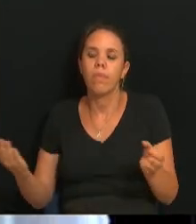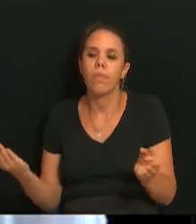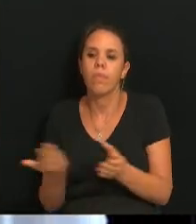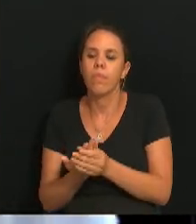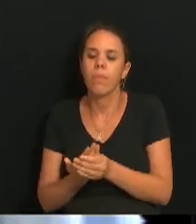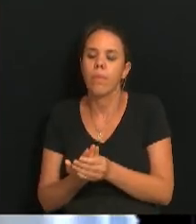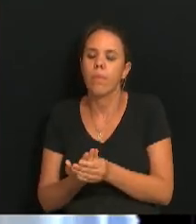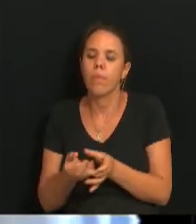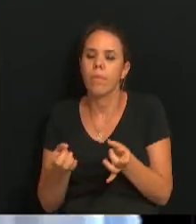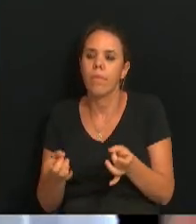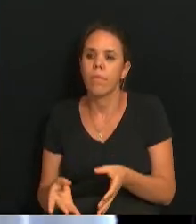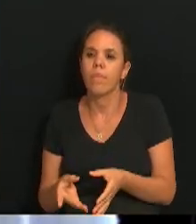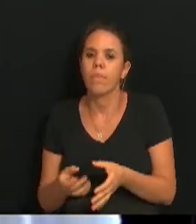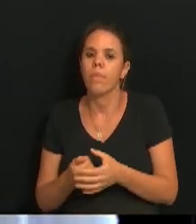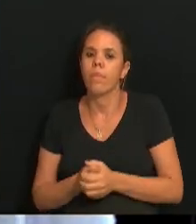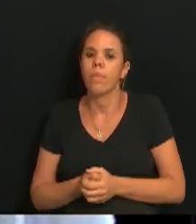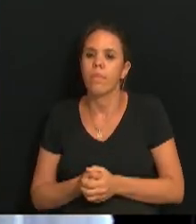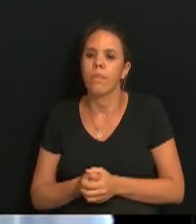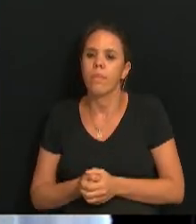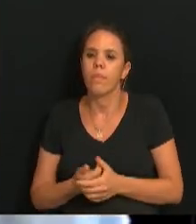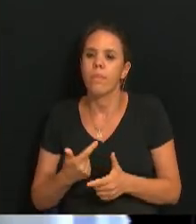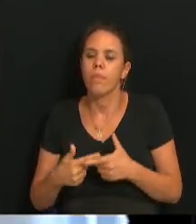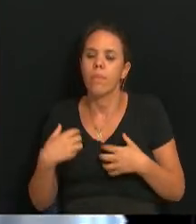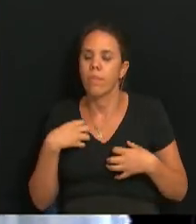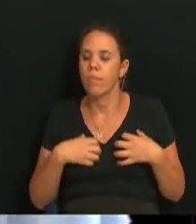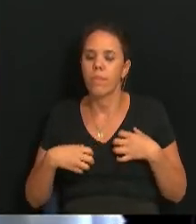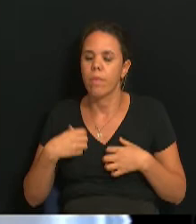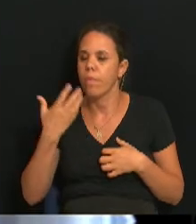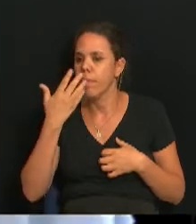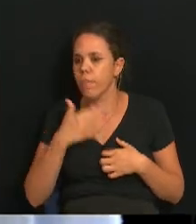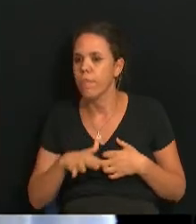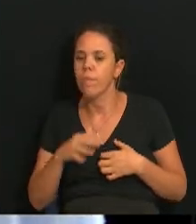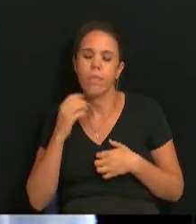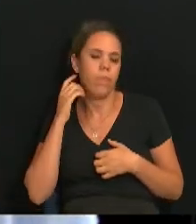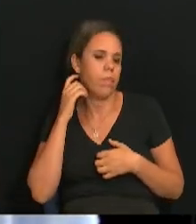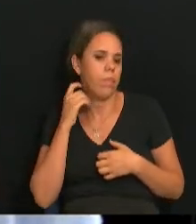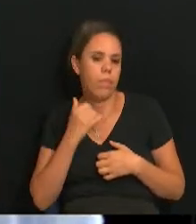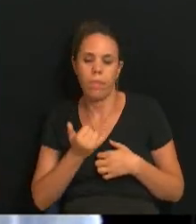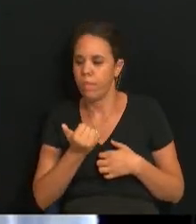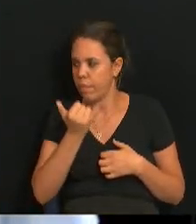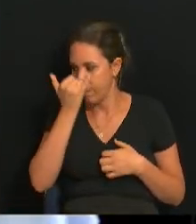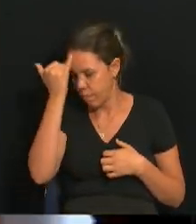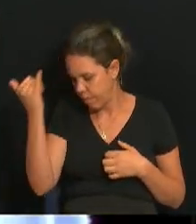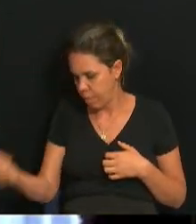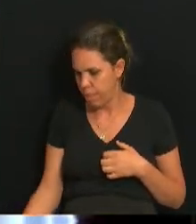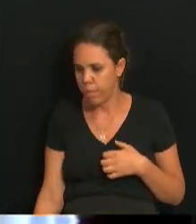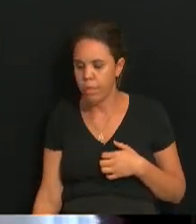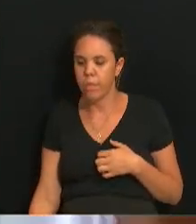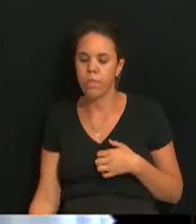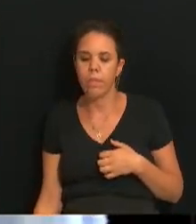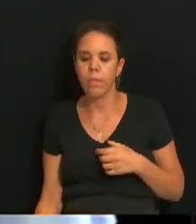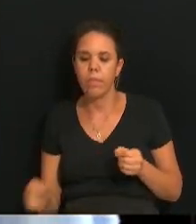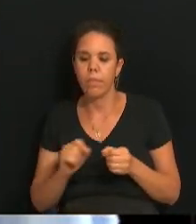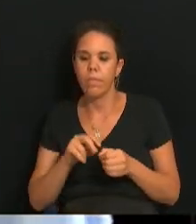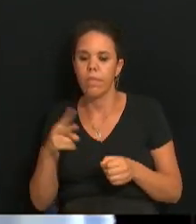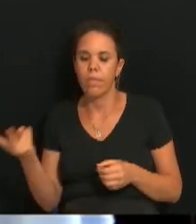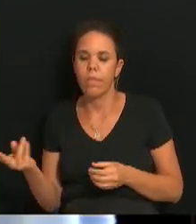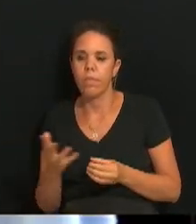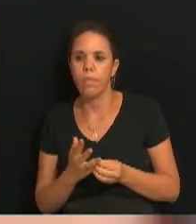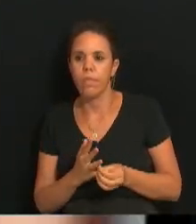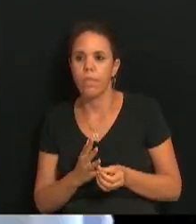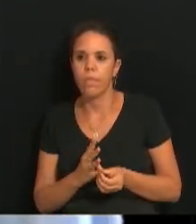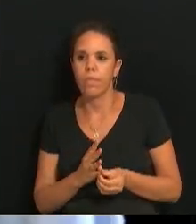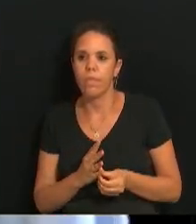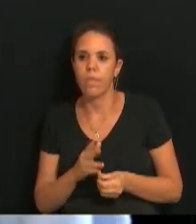trás, recupera, e é um caos na educação infantil. É a barbárie, é uma tragédia o município fazer isso. O município tem que fazer o contrário, reconhece a função